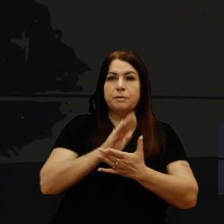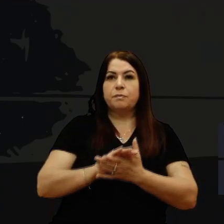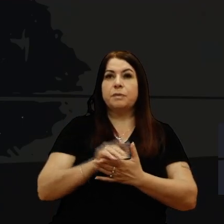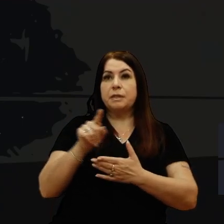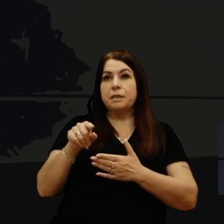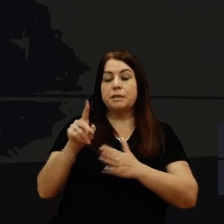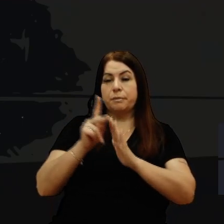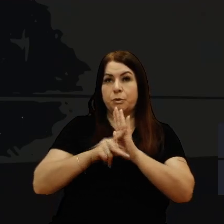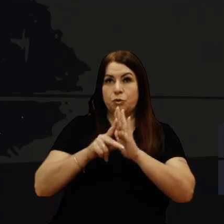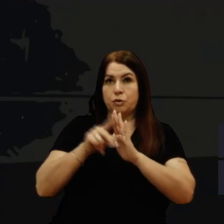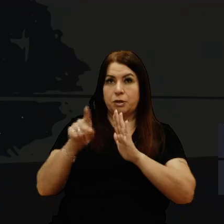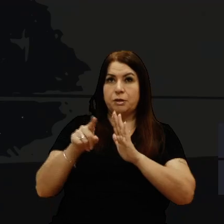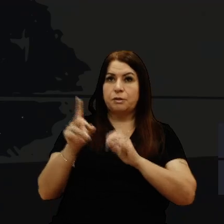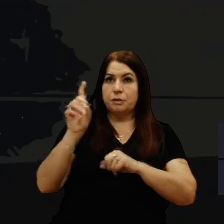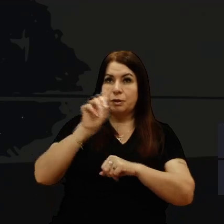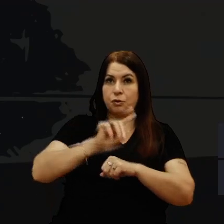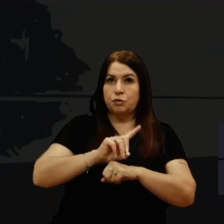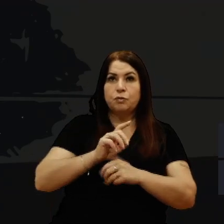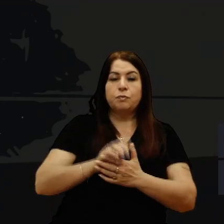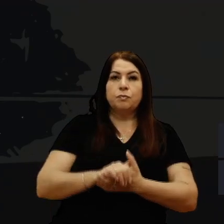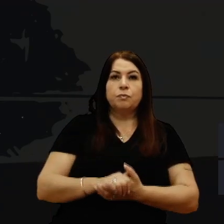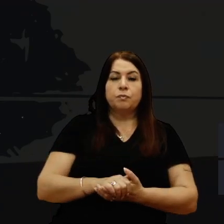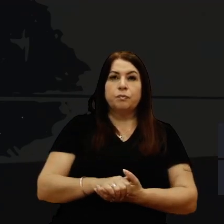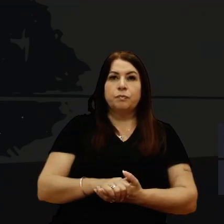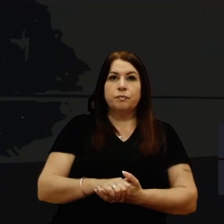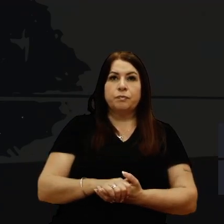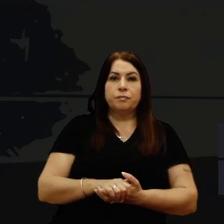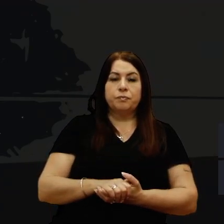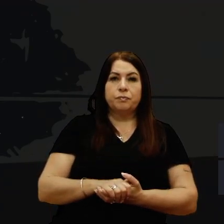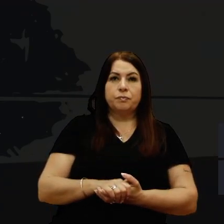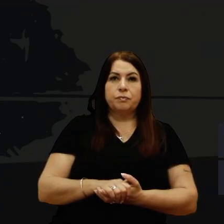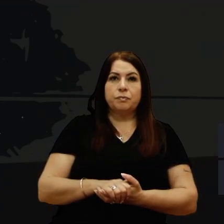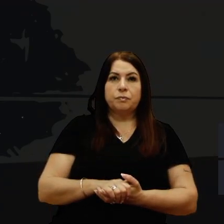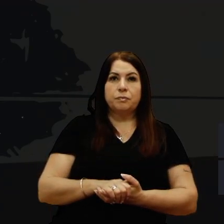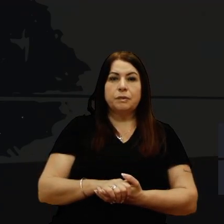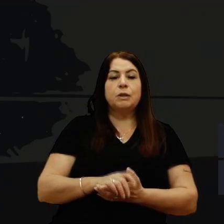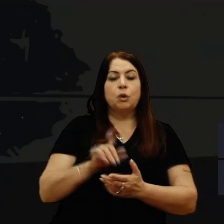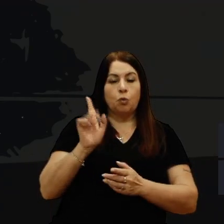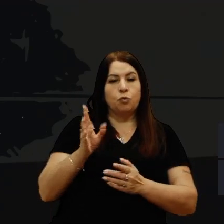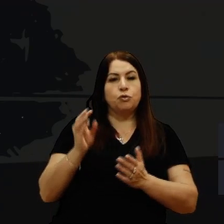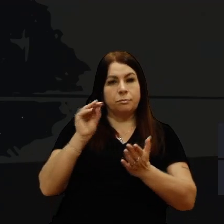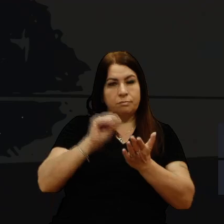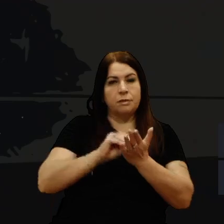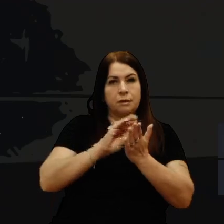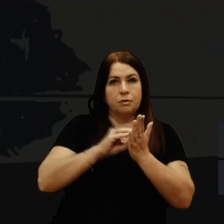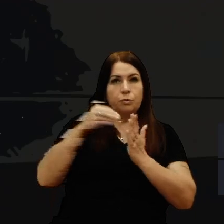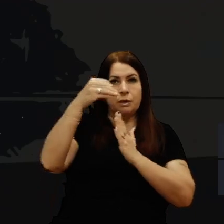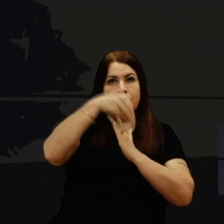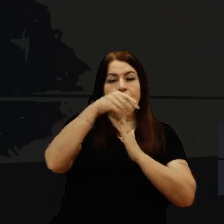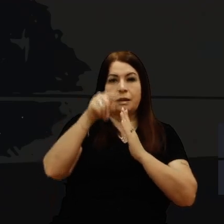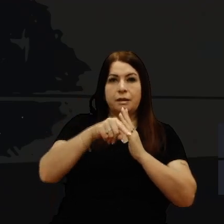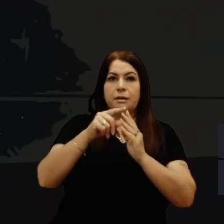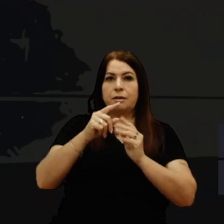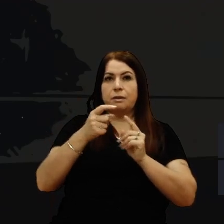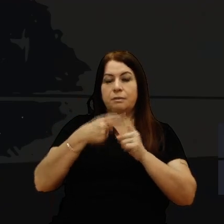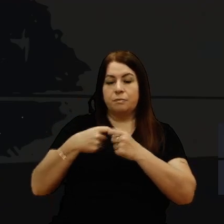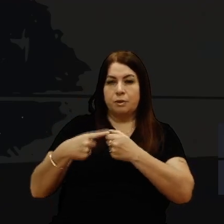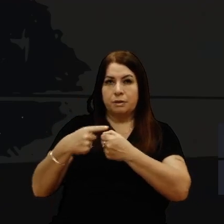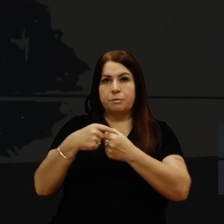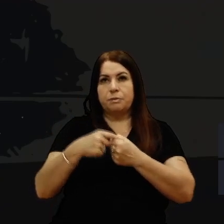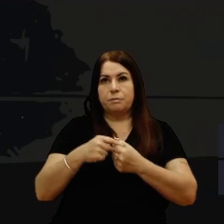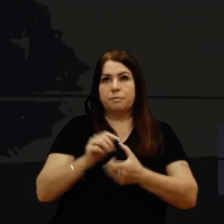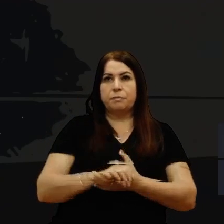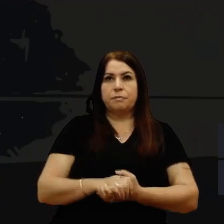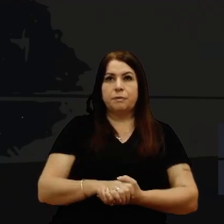desse projeto, desse dia, né, que hoje consta no calendário do nosso município.